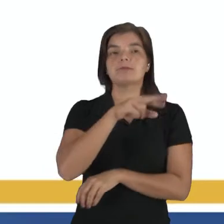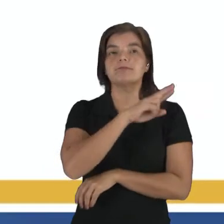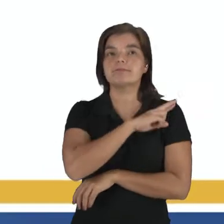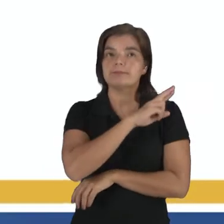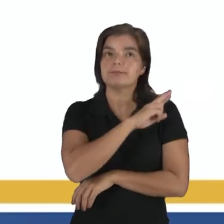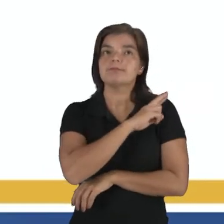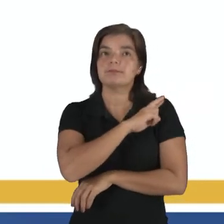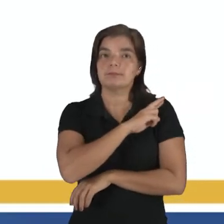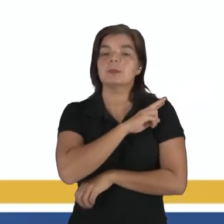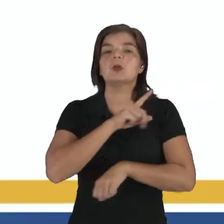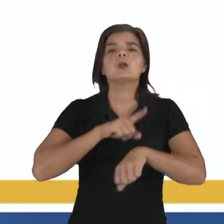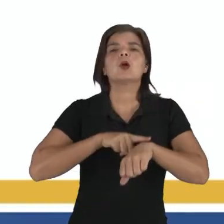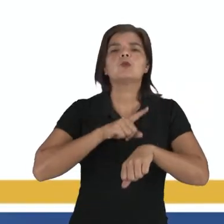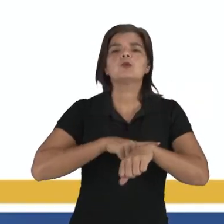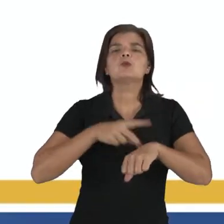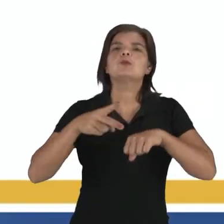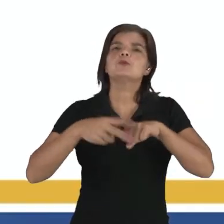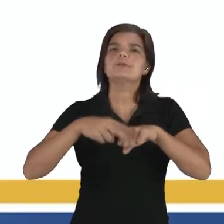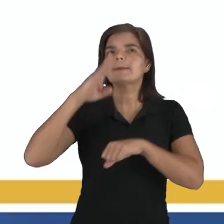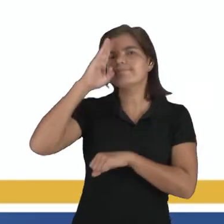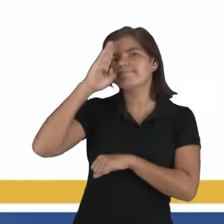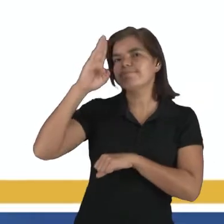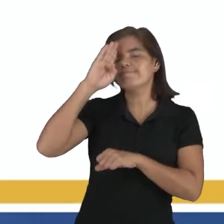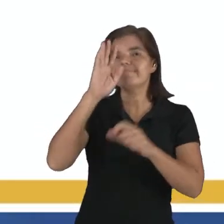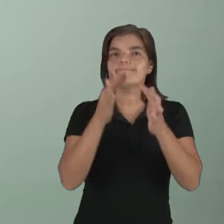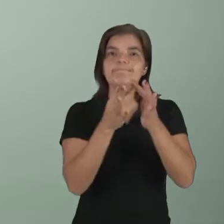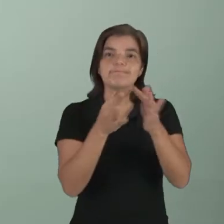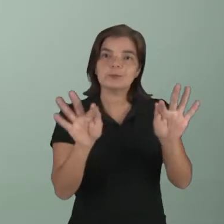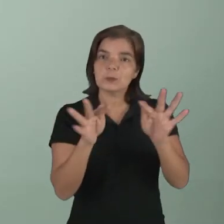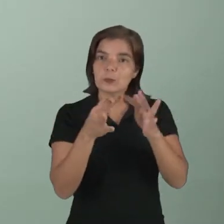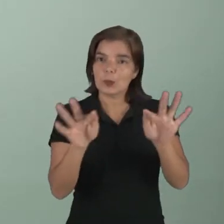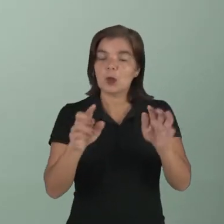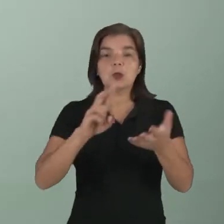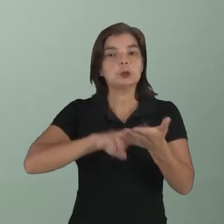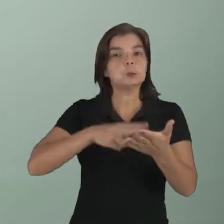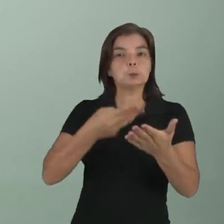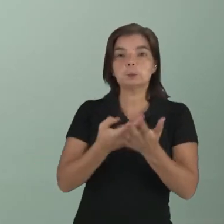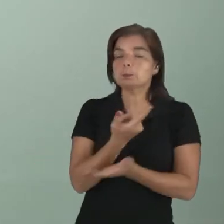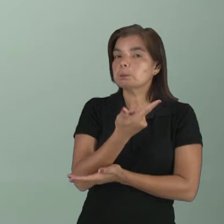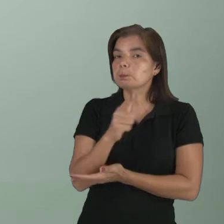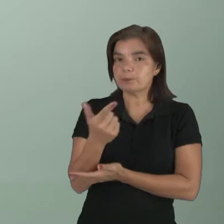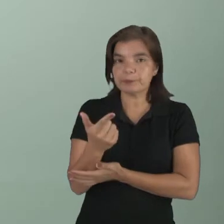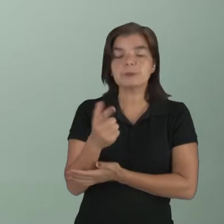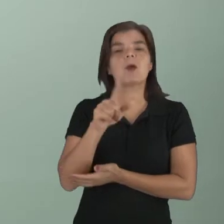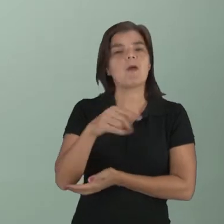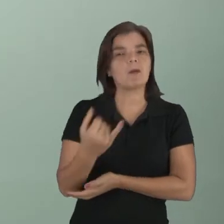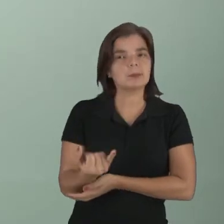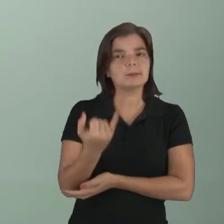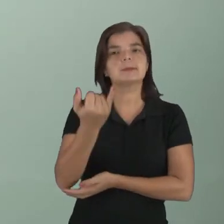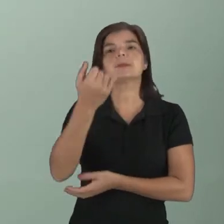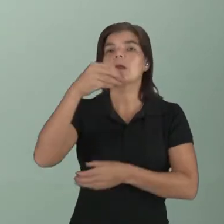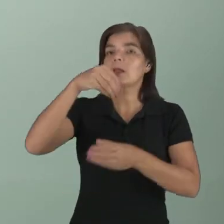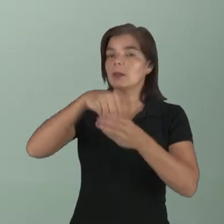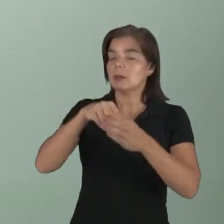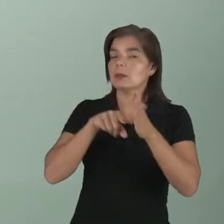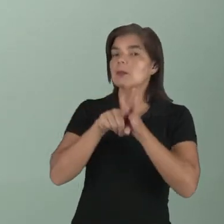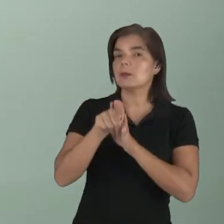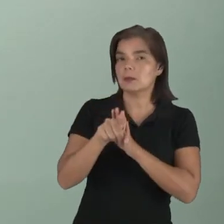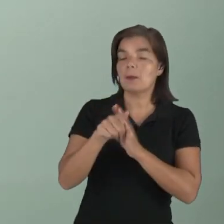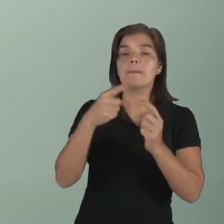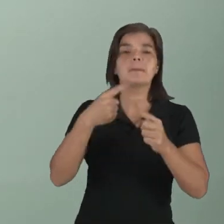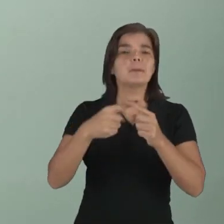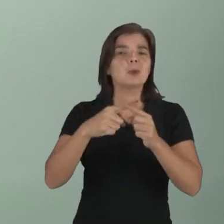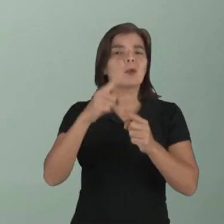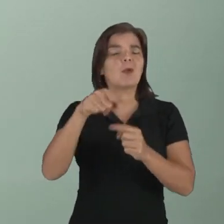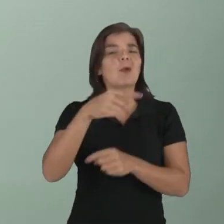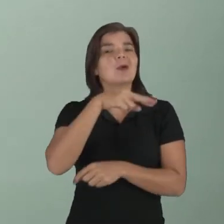auxiliar. O que é esse verbo auxiliar? Ele, apesar de não ter tradução, ele é muito importante dentro da sua pergunta,